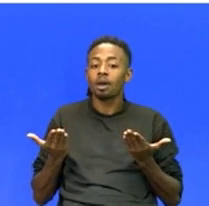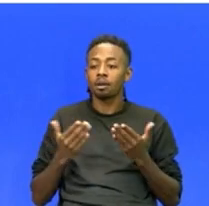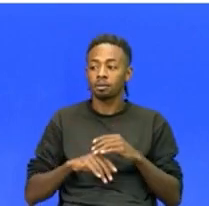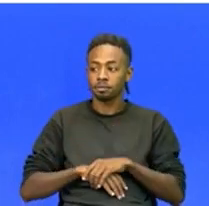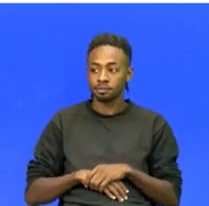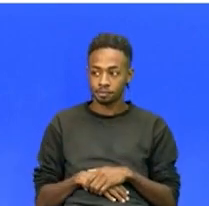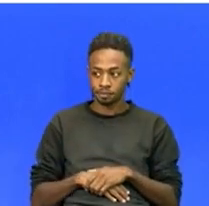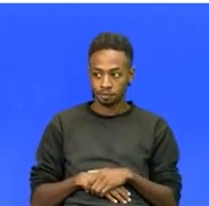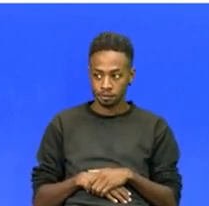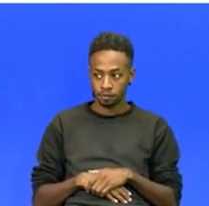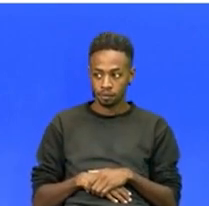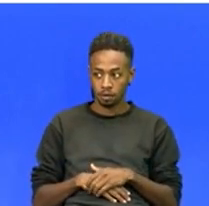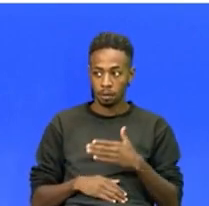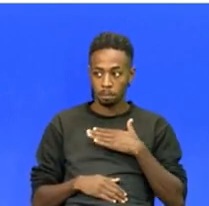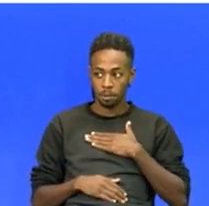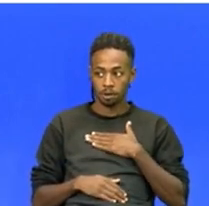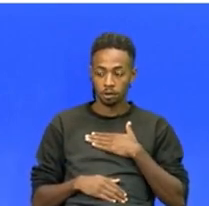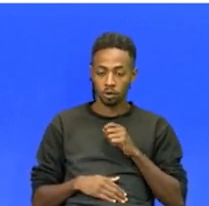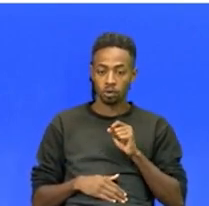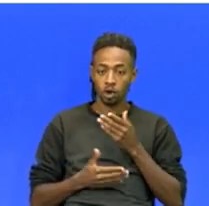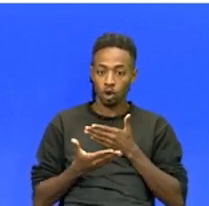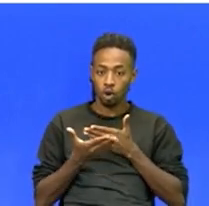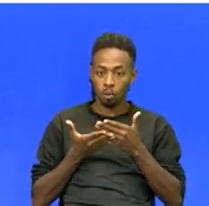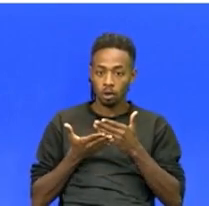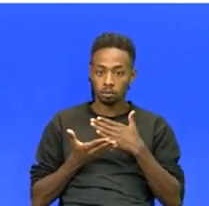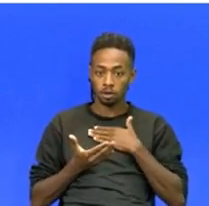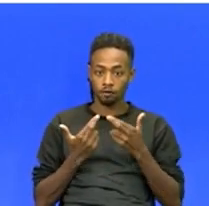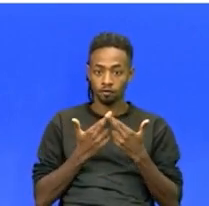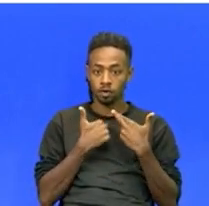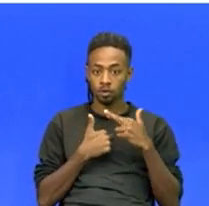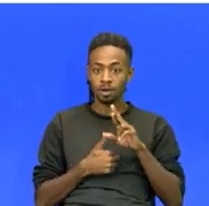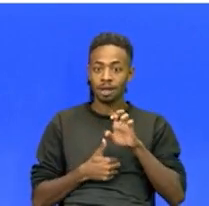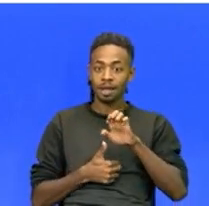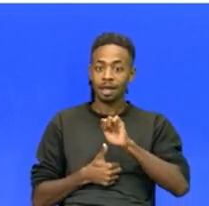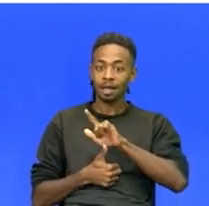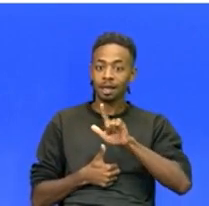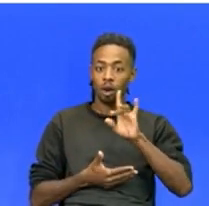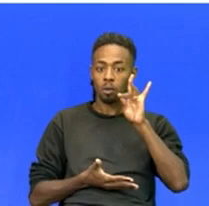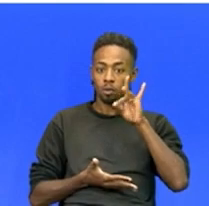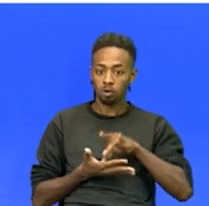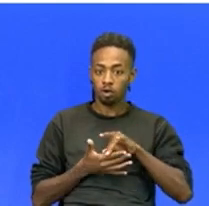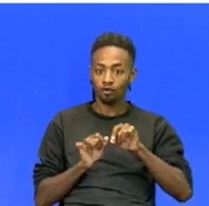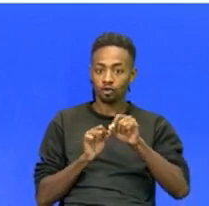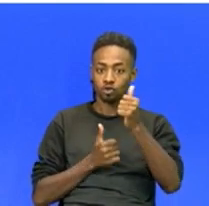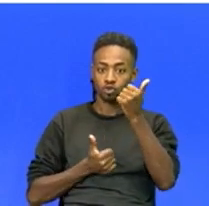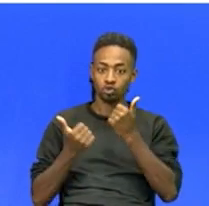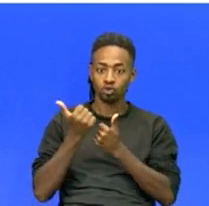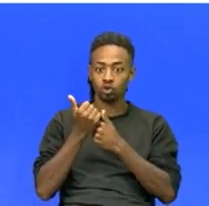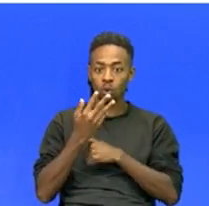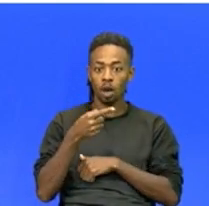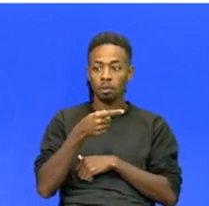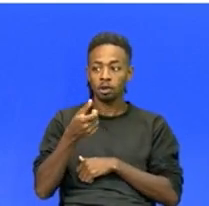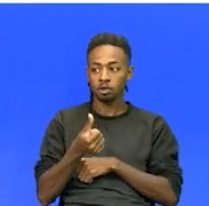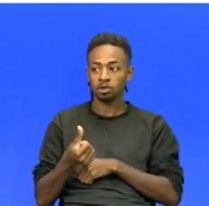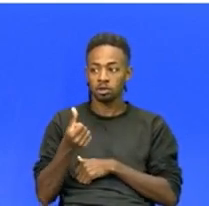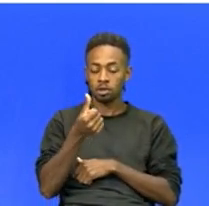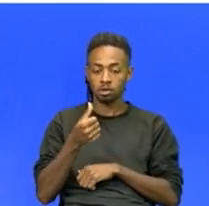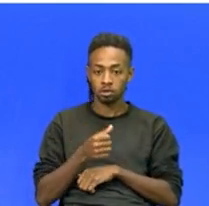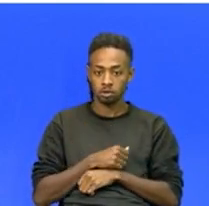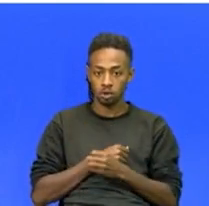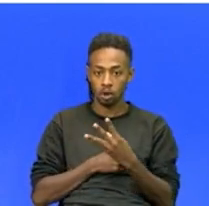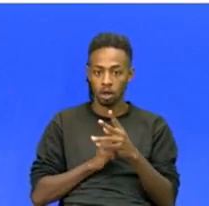Esses pontos na minha expressão inicial, que seria a minha função real, né? Então, substituindo o 4 e o menos 6, 4